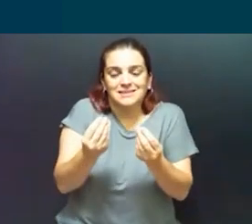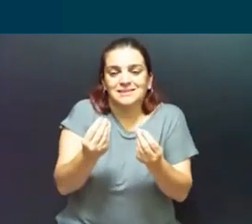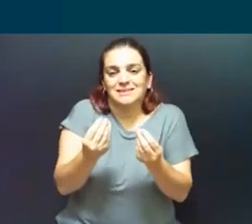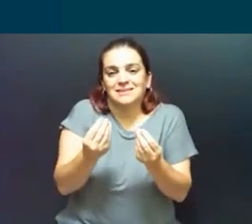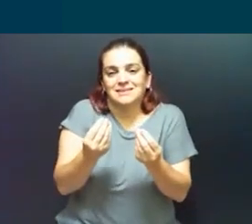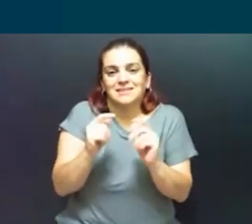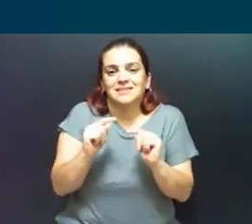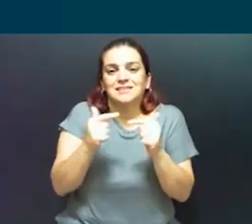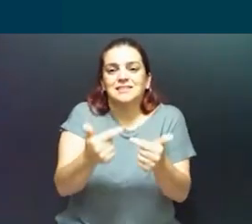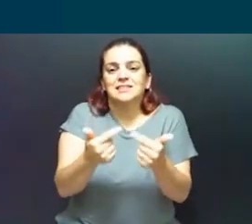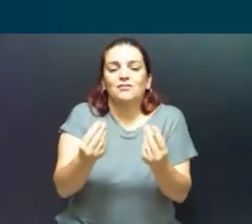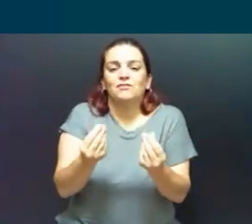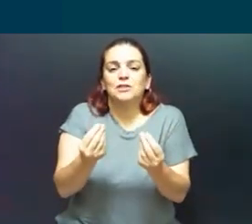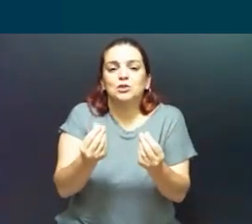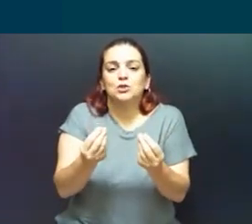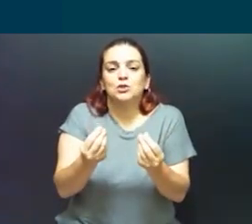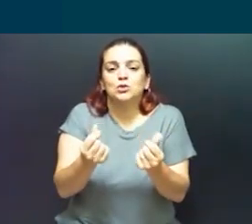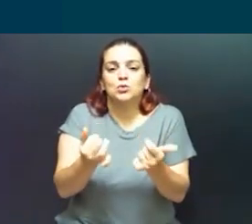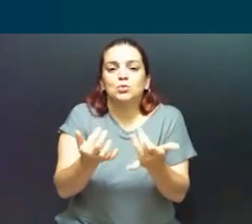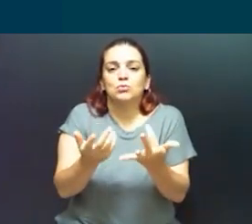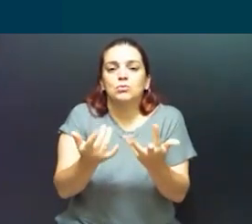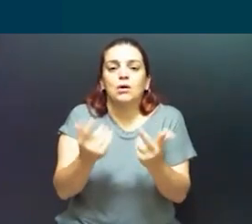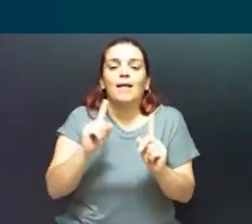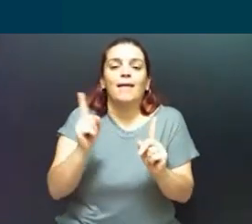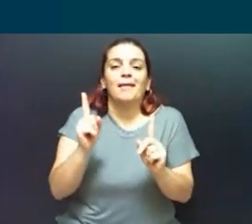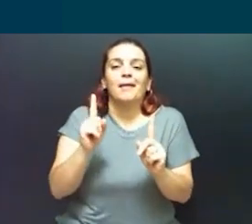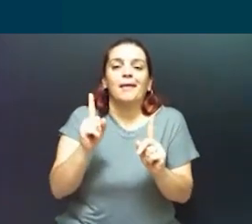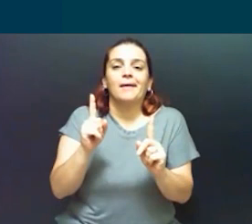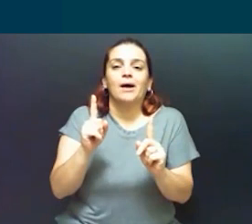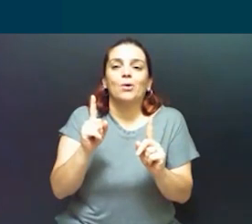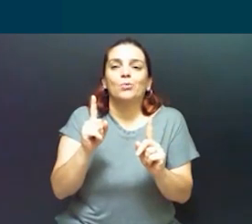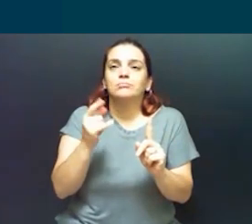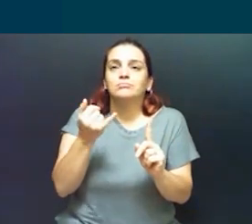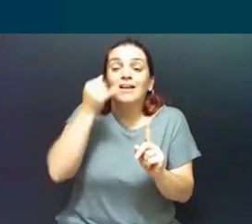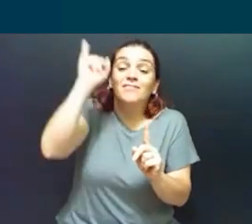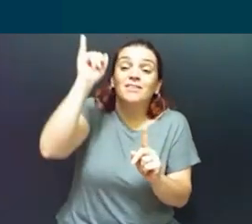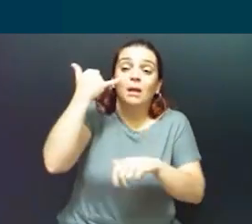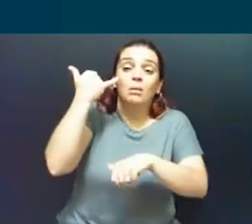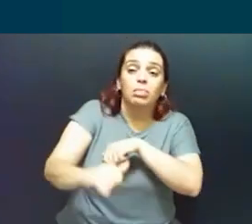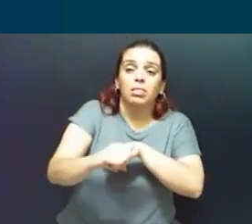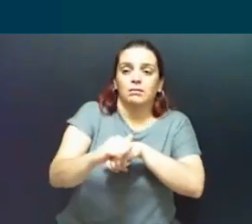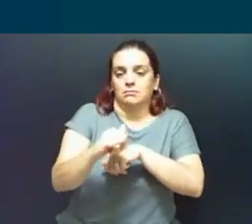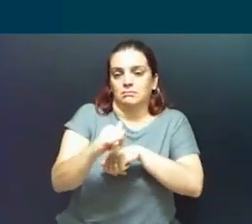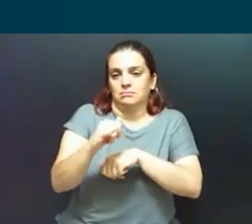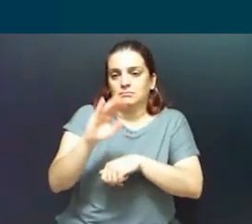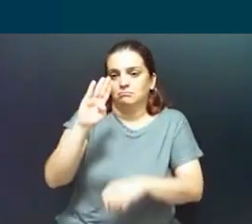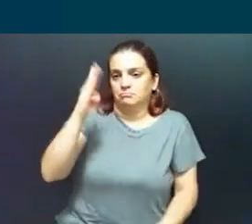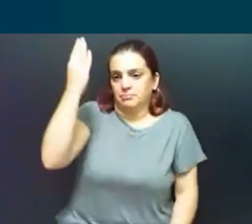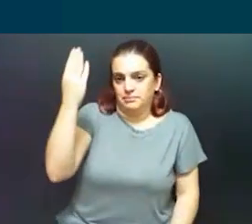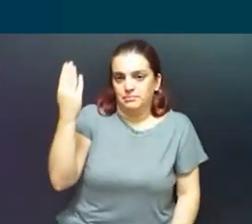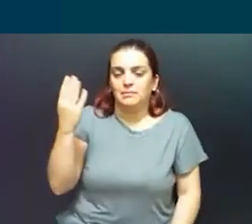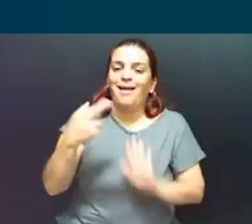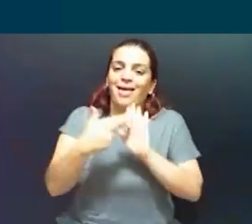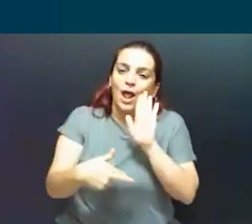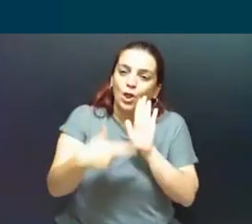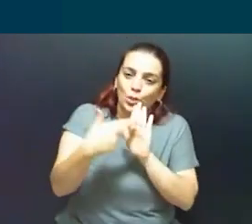mostre que o sistema não tem possibilidade de gerar uma fraude. Então, é necessário que você traga alguns relatórios,